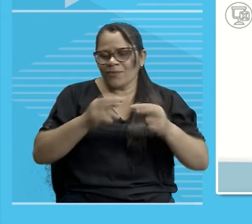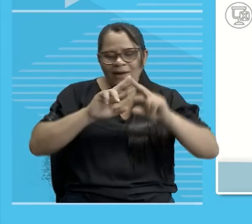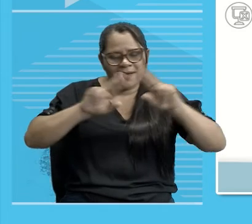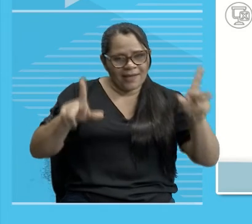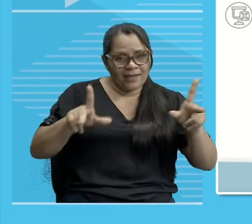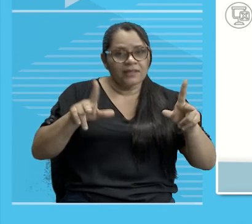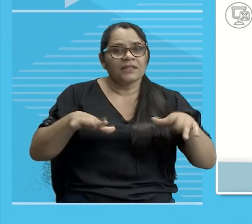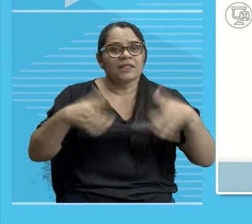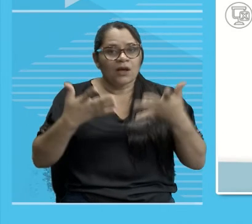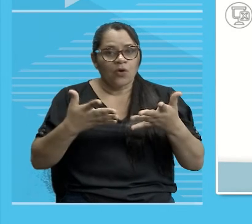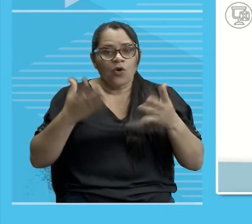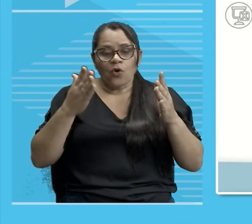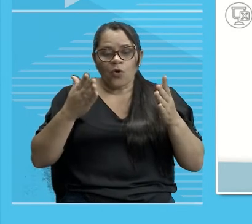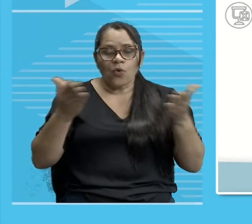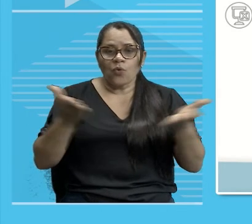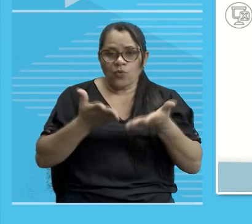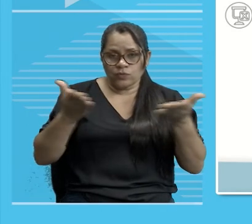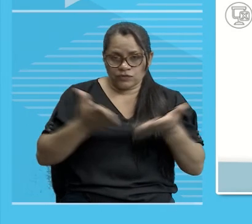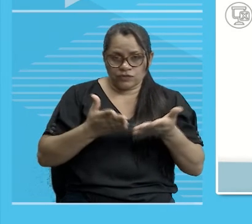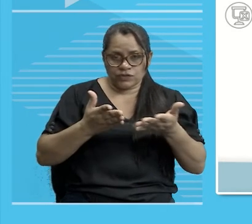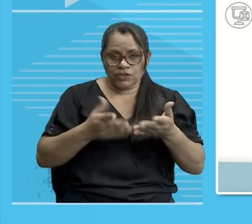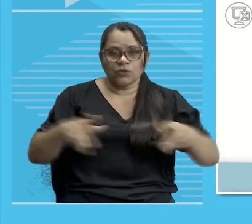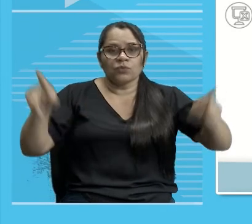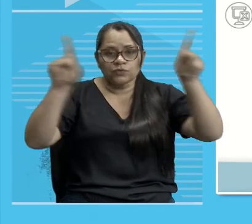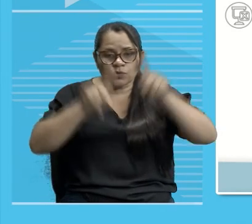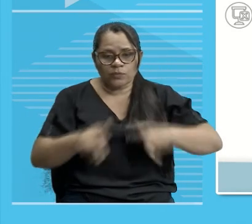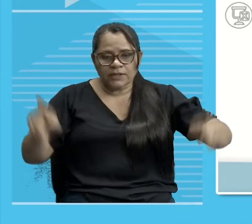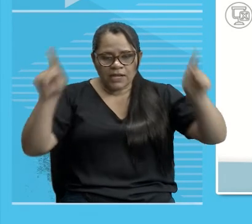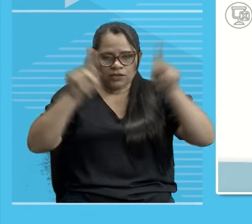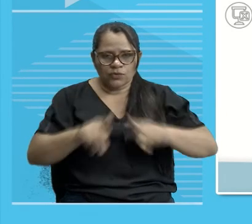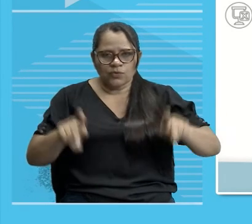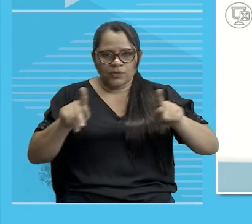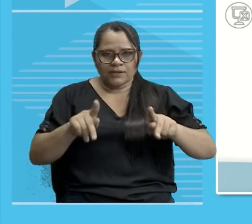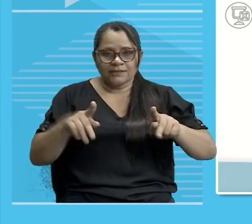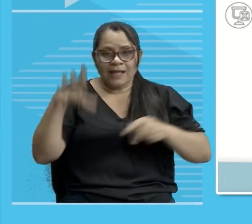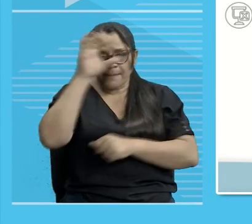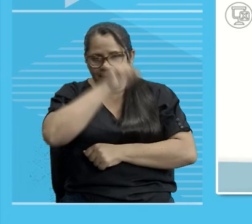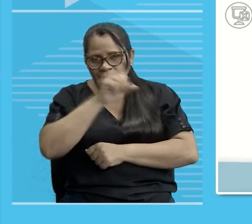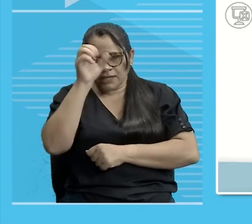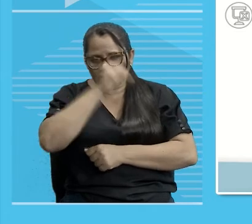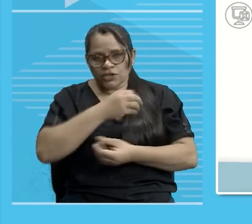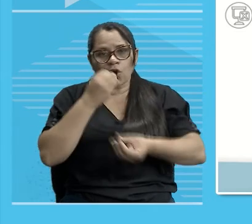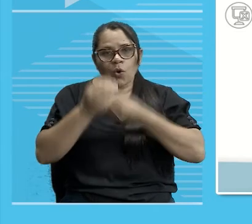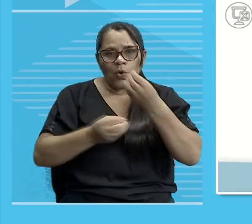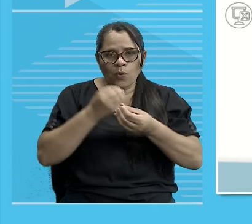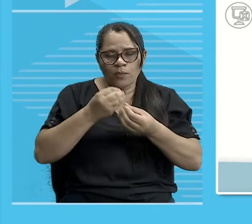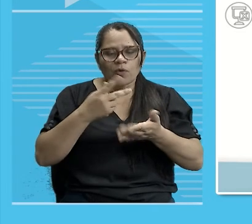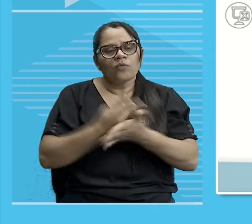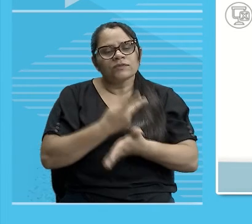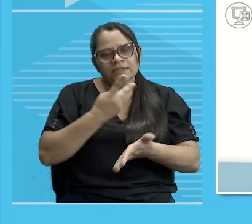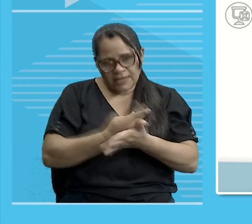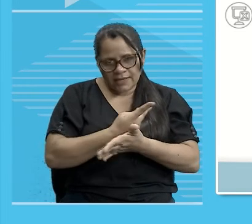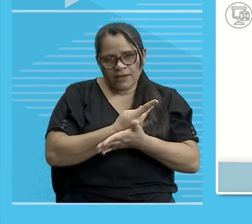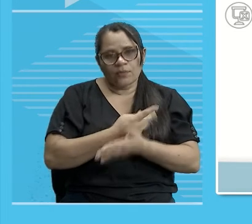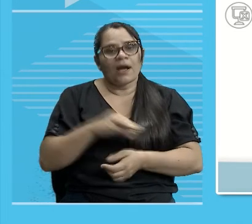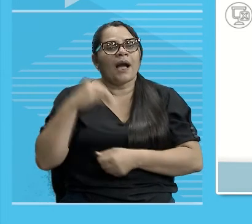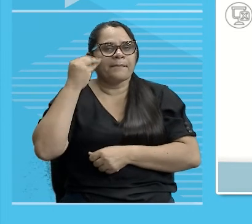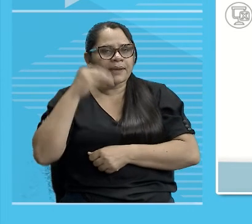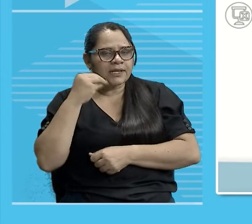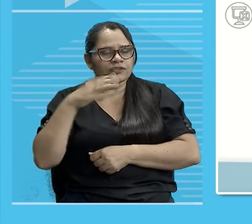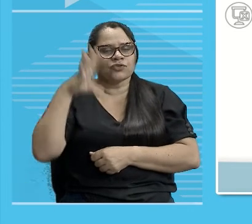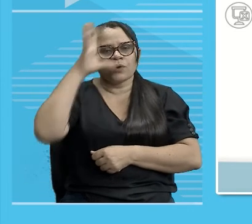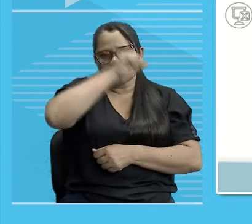robôs certo que aprendem com os erros que aprendem com a experiência que